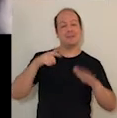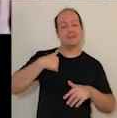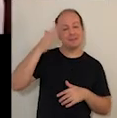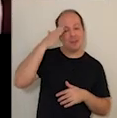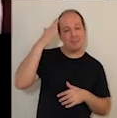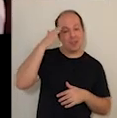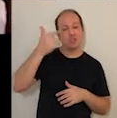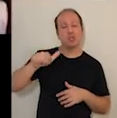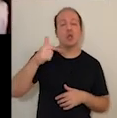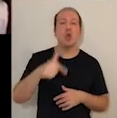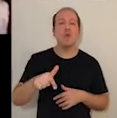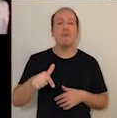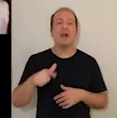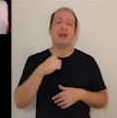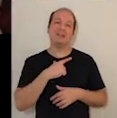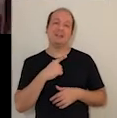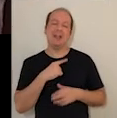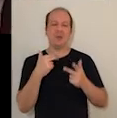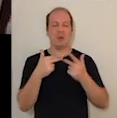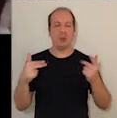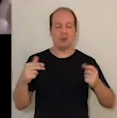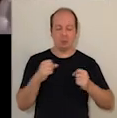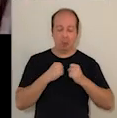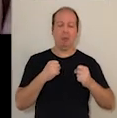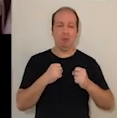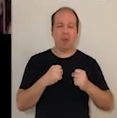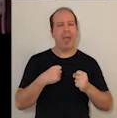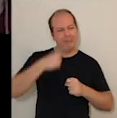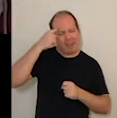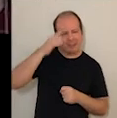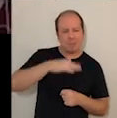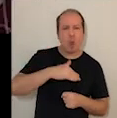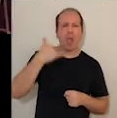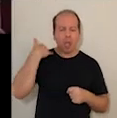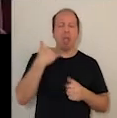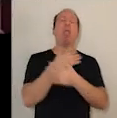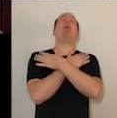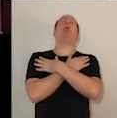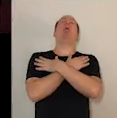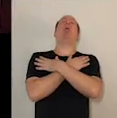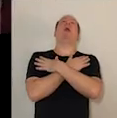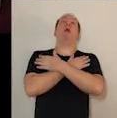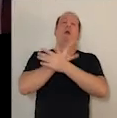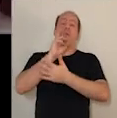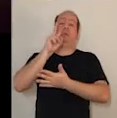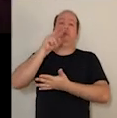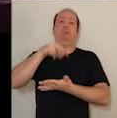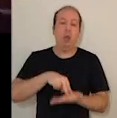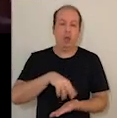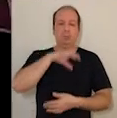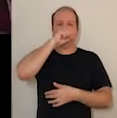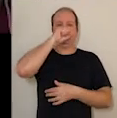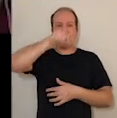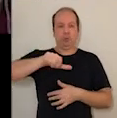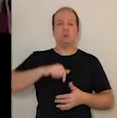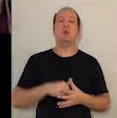Quem sabe talvez ele desperte de novo. Tem certos ataques que quando dão, a gente pensa que o homem já virou cadáver e de repente